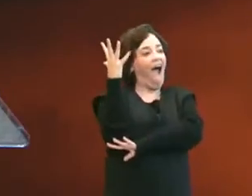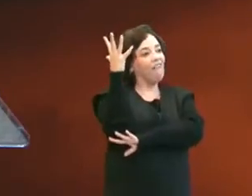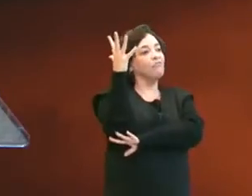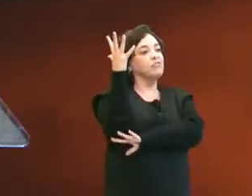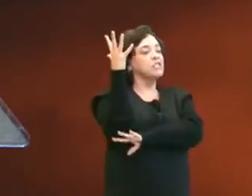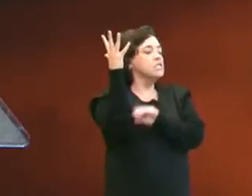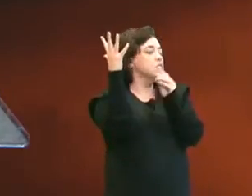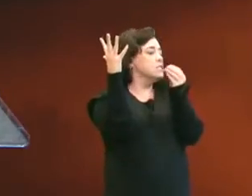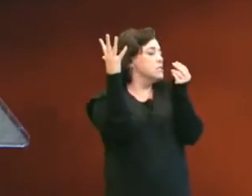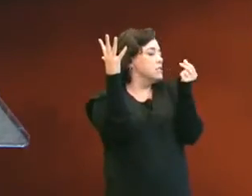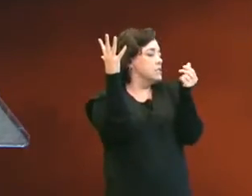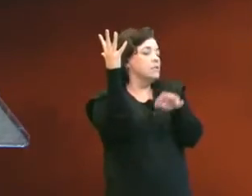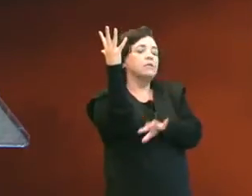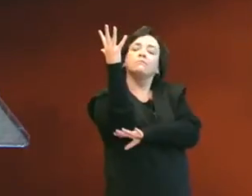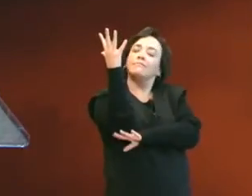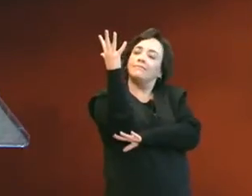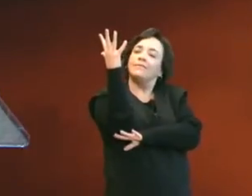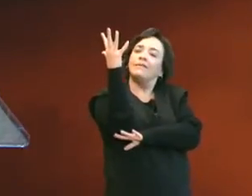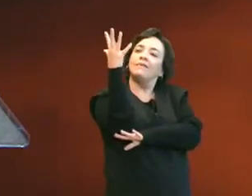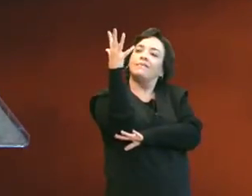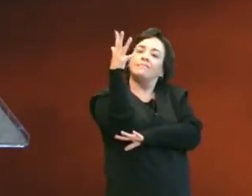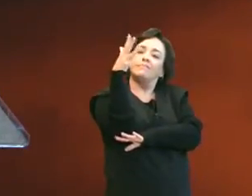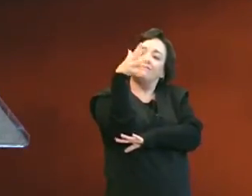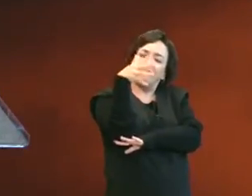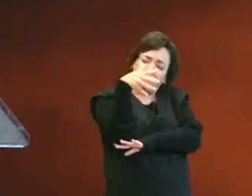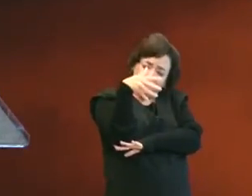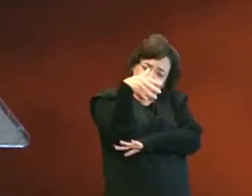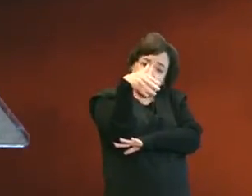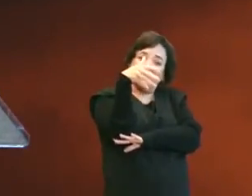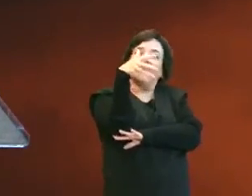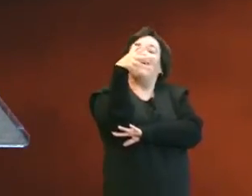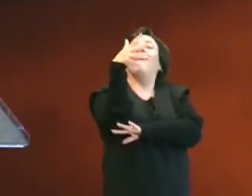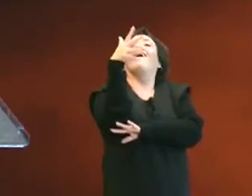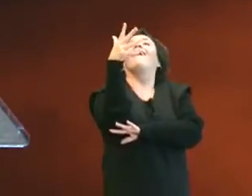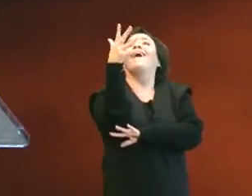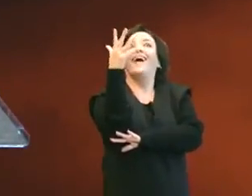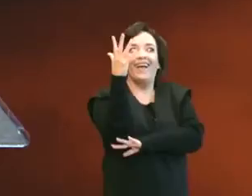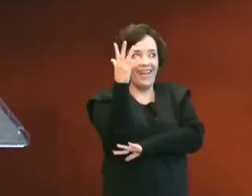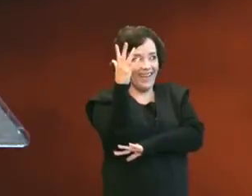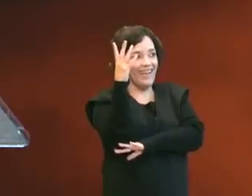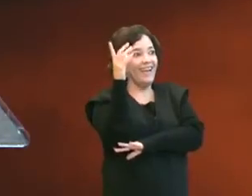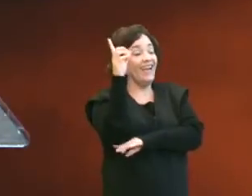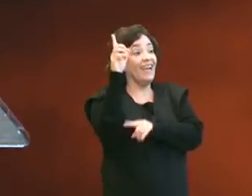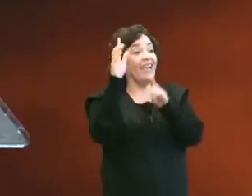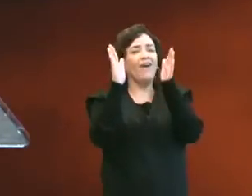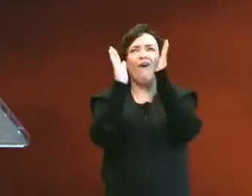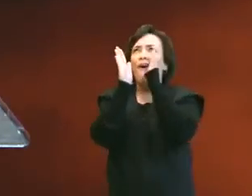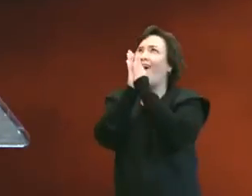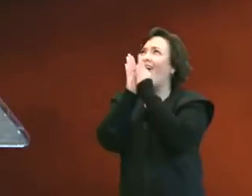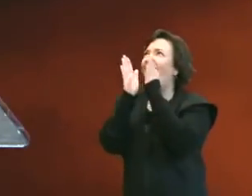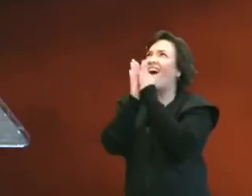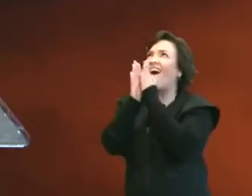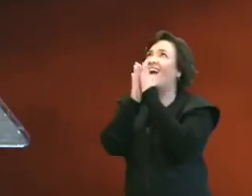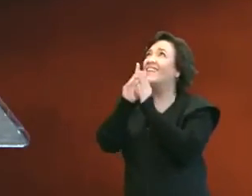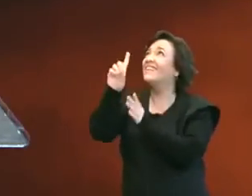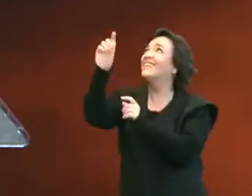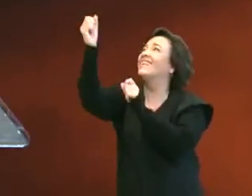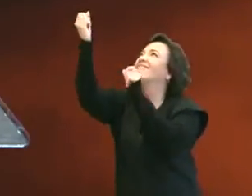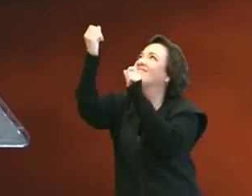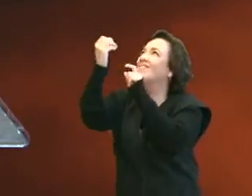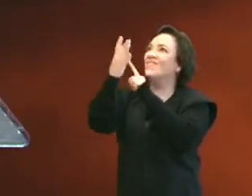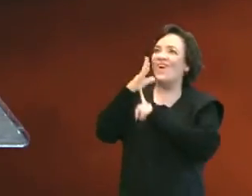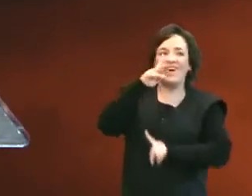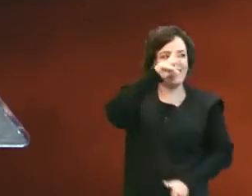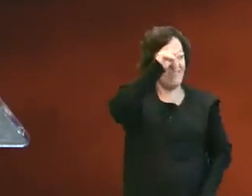apresentamos as nossas fragilidades ao Senhor, Ele revela a sua força entre